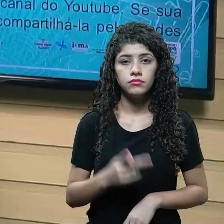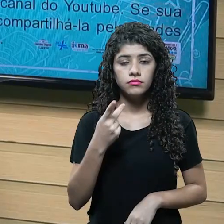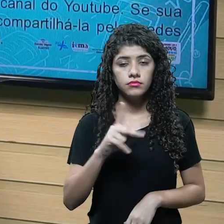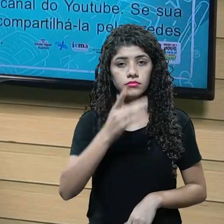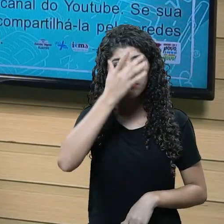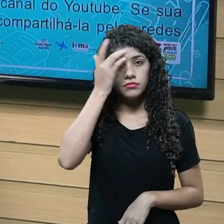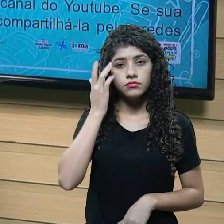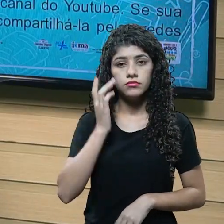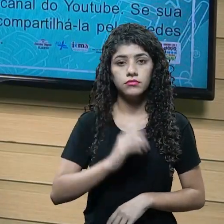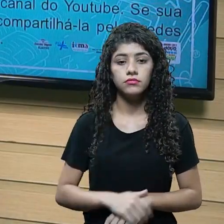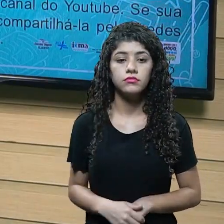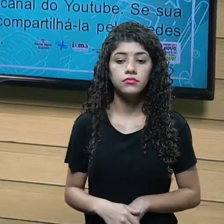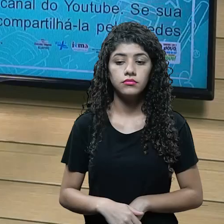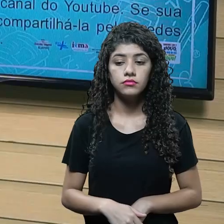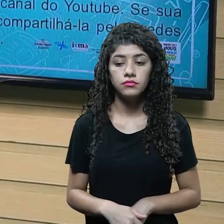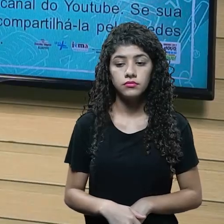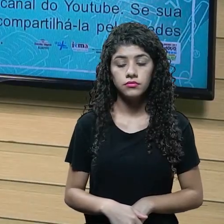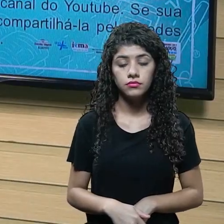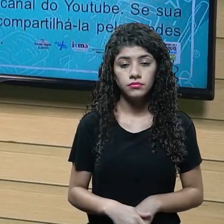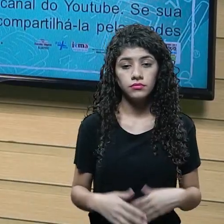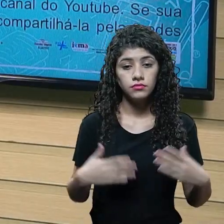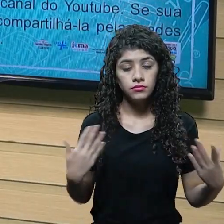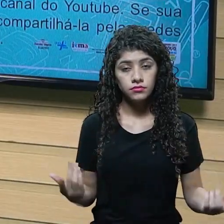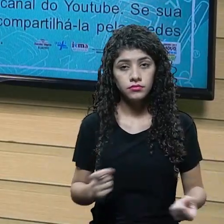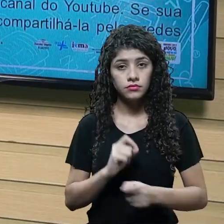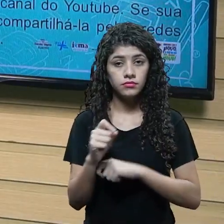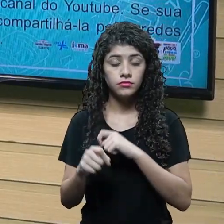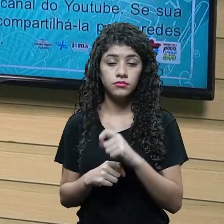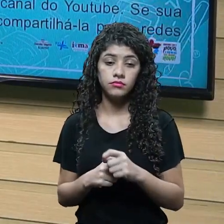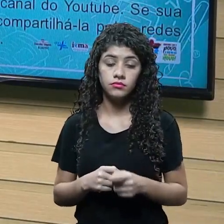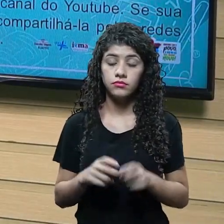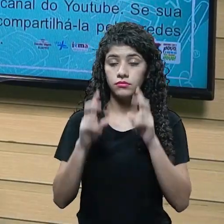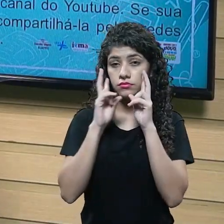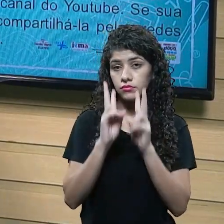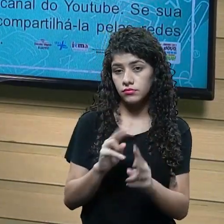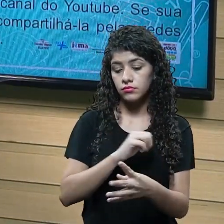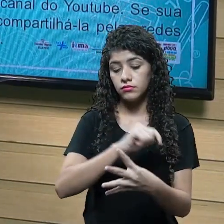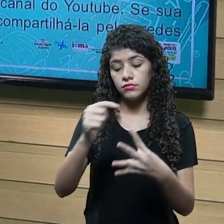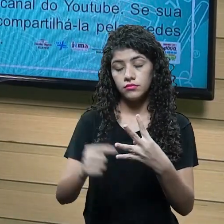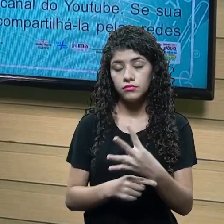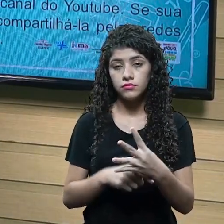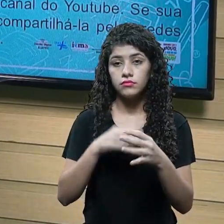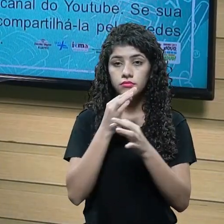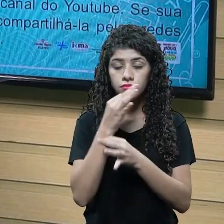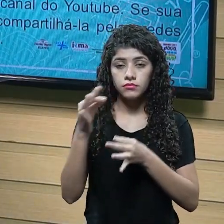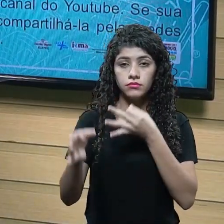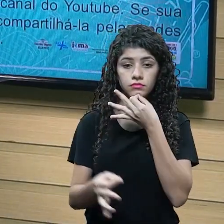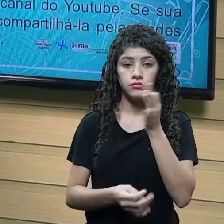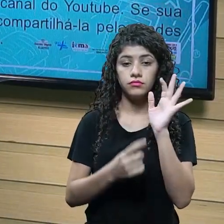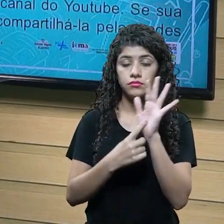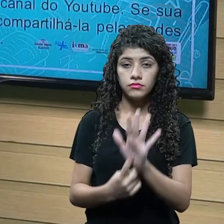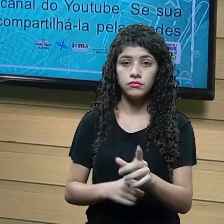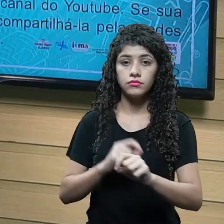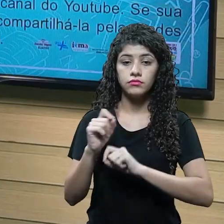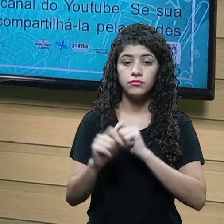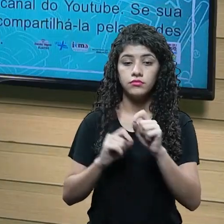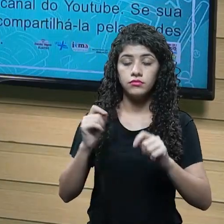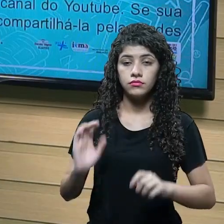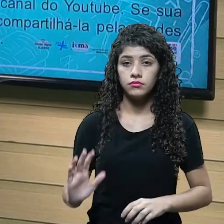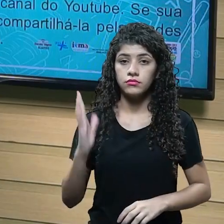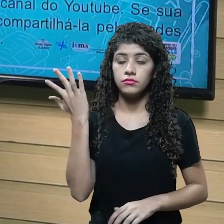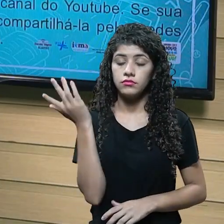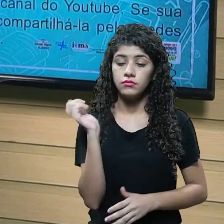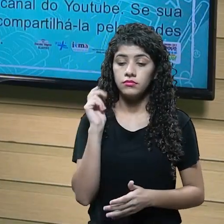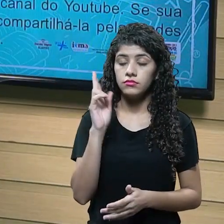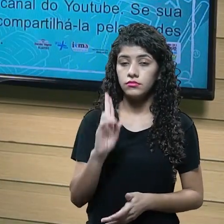consumidores. Então, pessoal, aqui nós vimos os 4 dicas para o marketing de guerrilha de sucesso. E aqui eu vou apresentar para vocês agora situações de aplicação